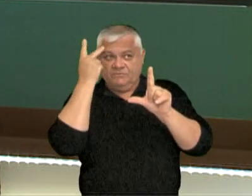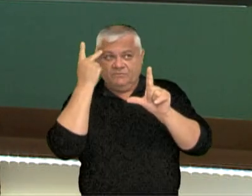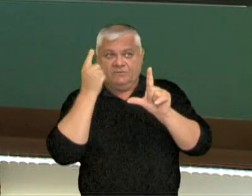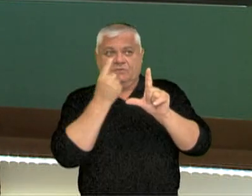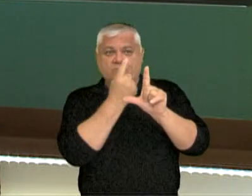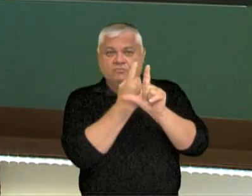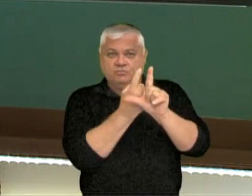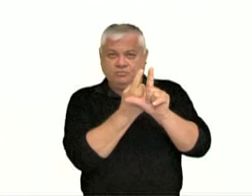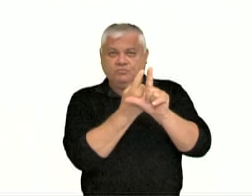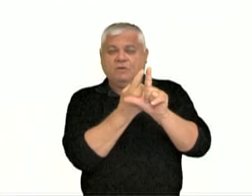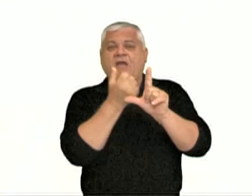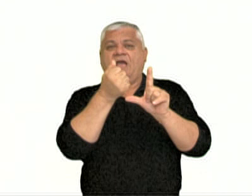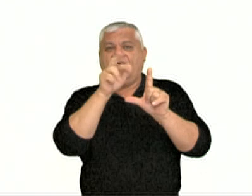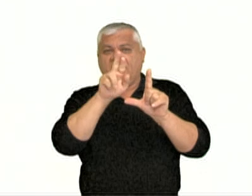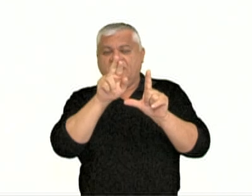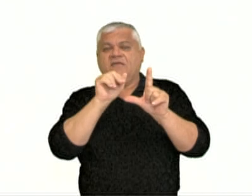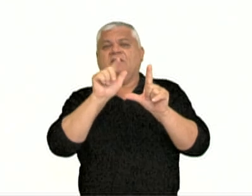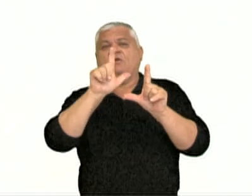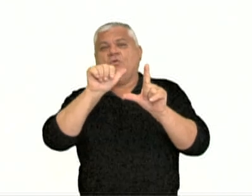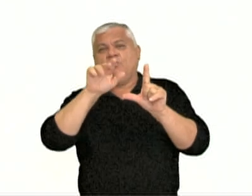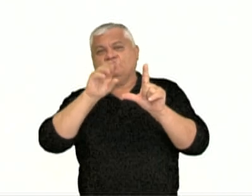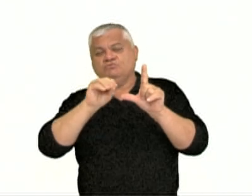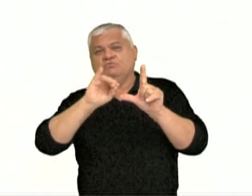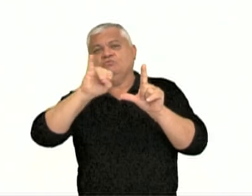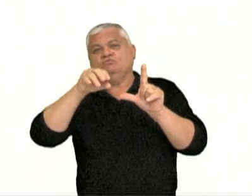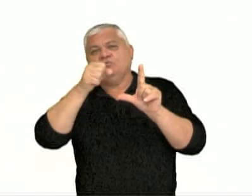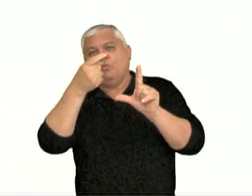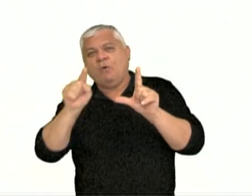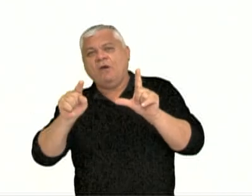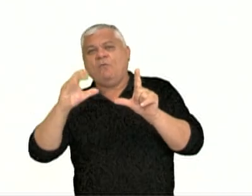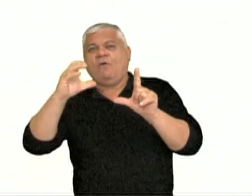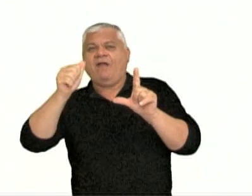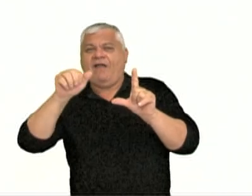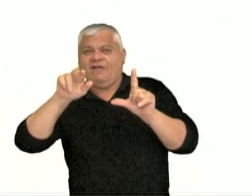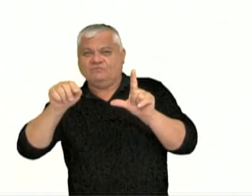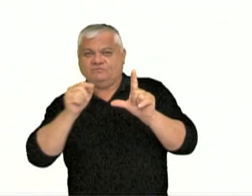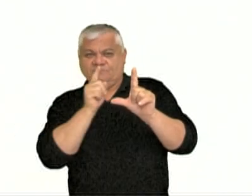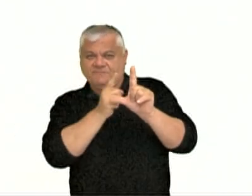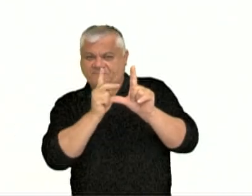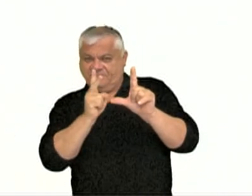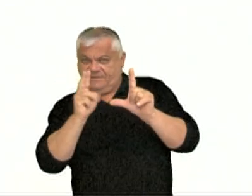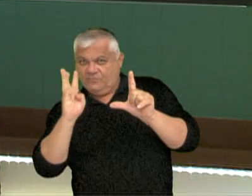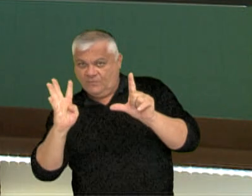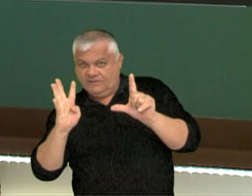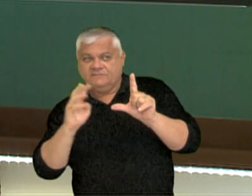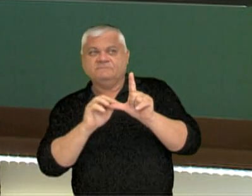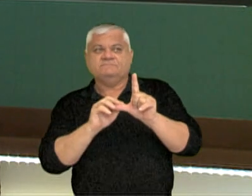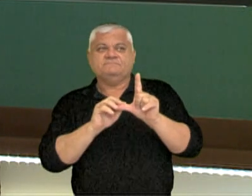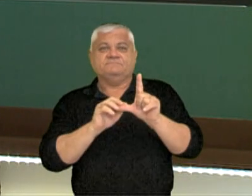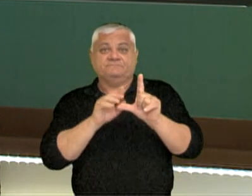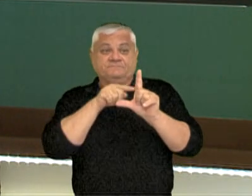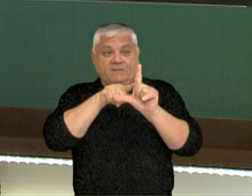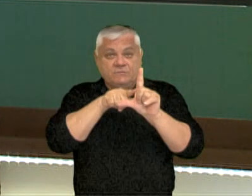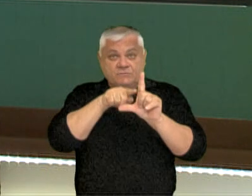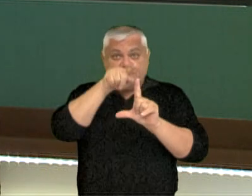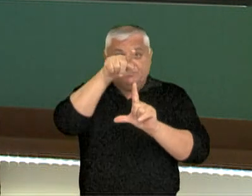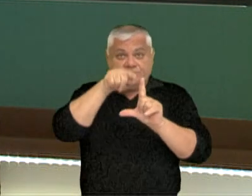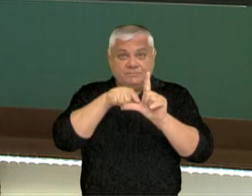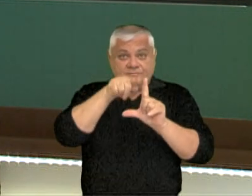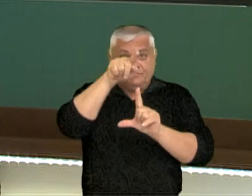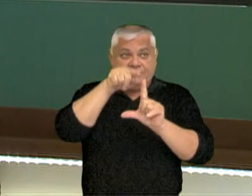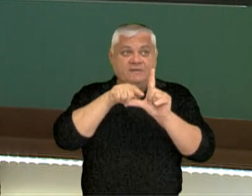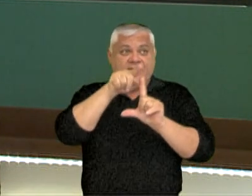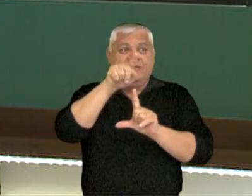O Ari, o Lúcio, o João e o Carlos. Esse eixo aqui, vertical,